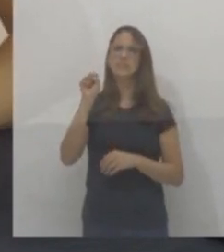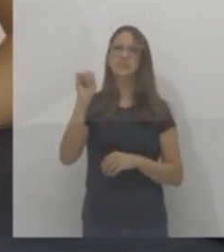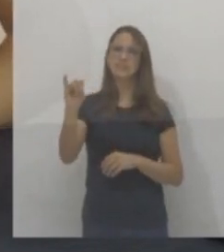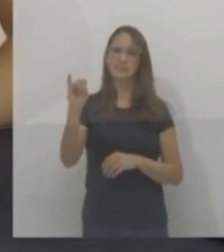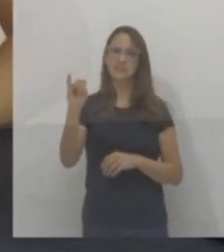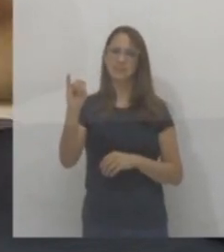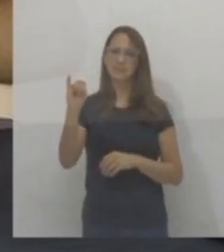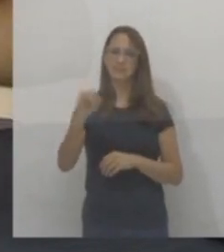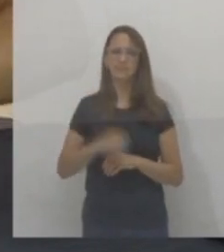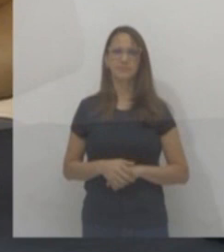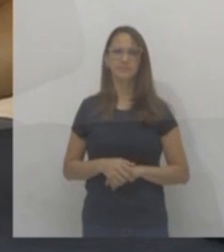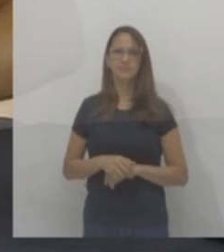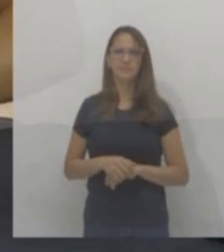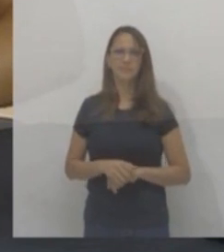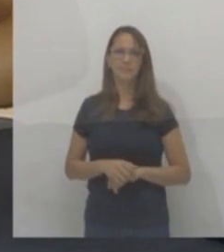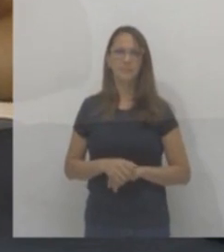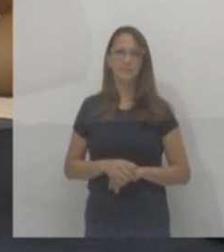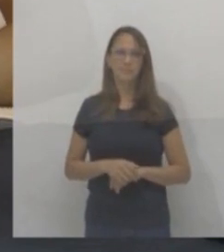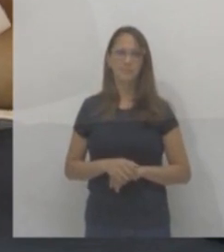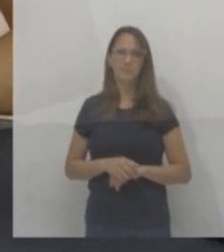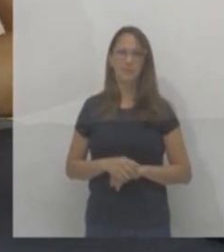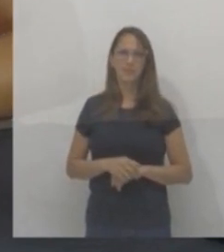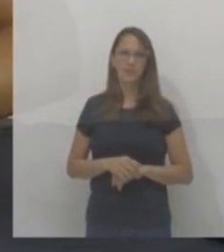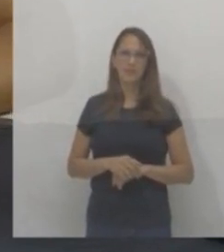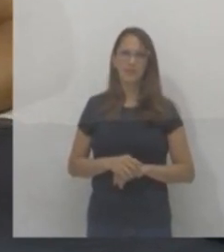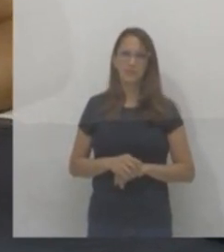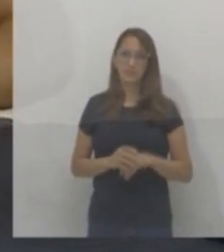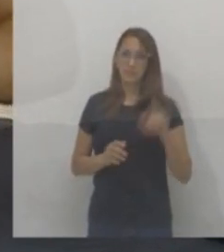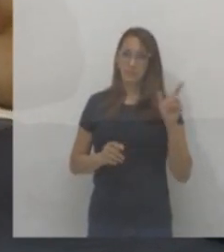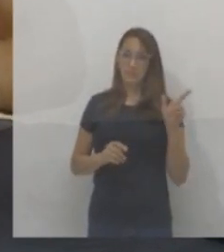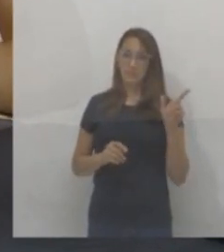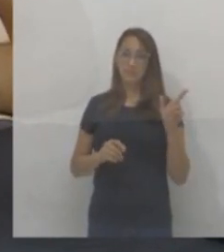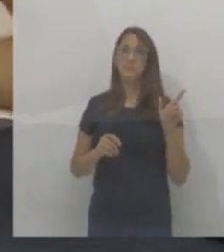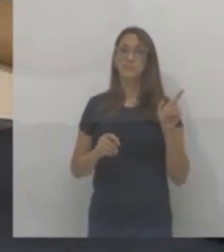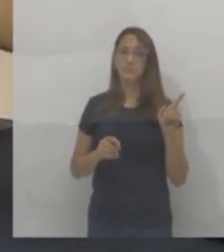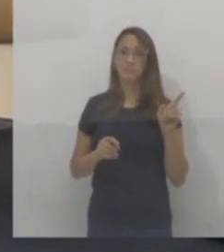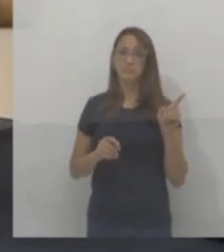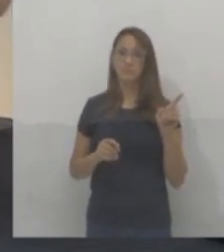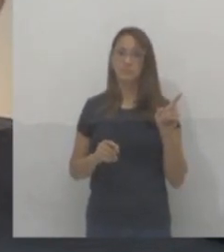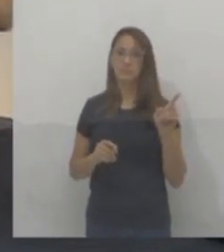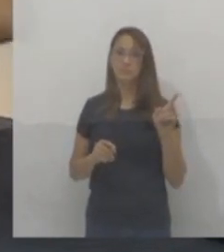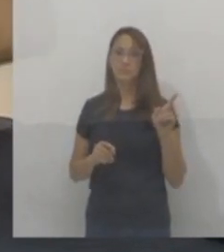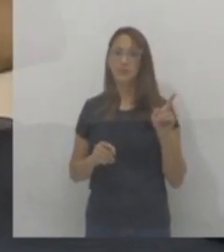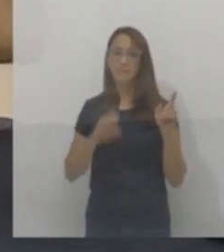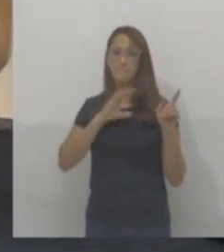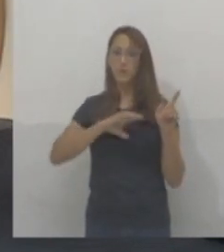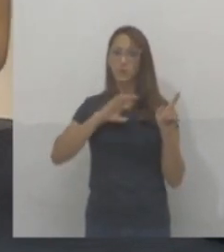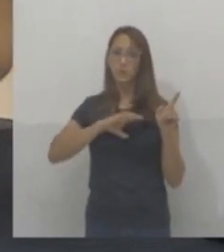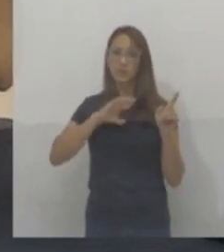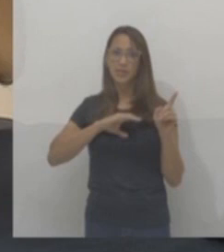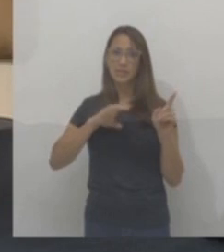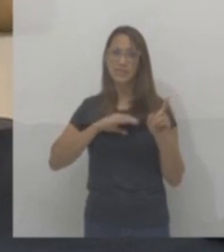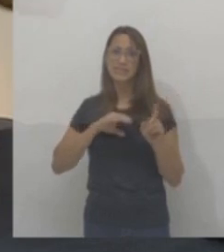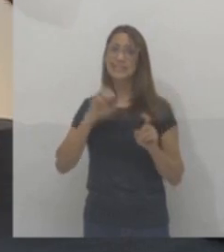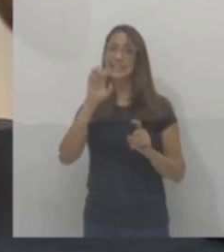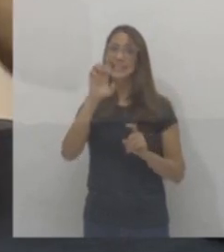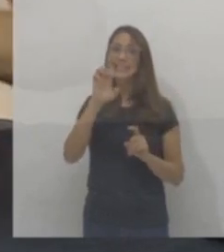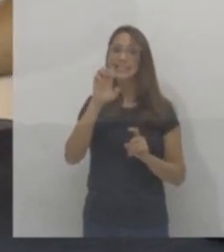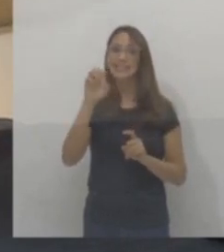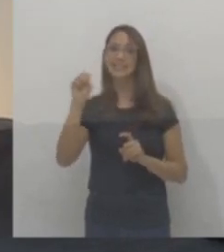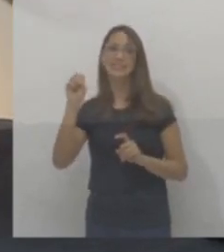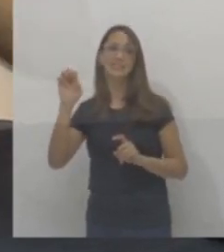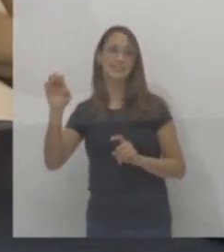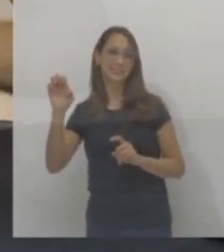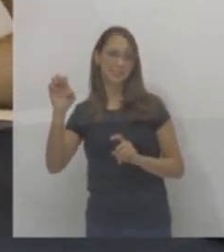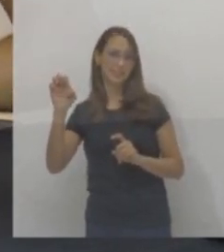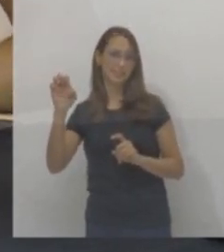fazer a condicional em inglês? Qual é a do português? É o se. Mas quando a gente fala a frase, a gente fala, e se fizer tal coisa? Então, i. Isso ajuda a lembrar que em inglês